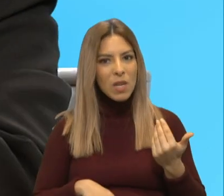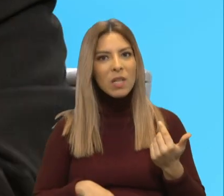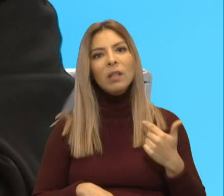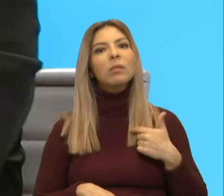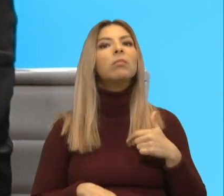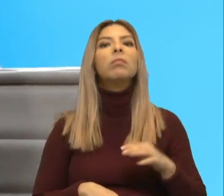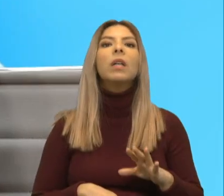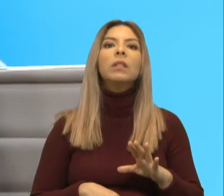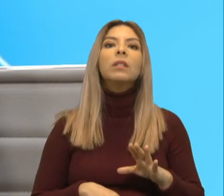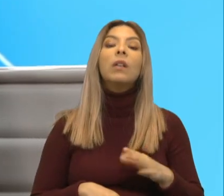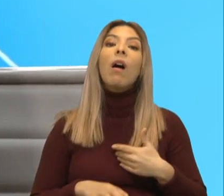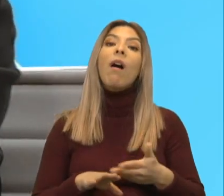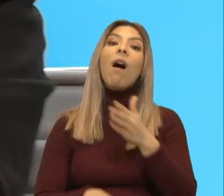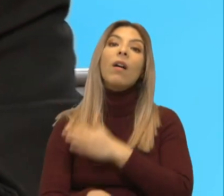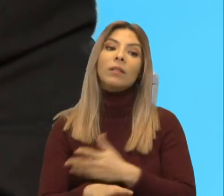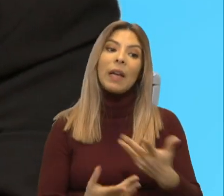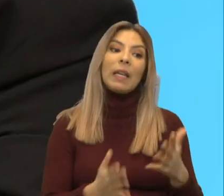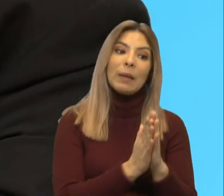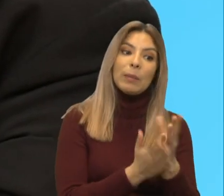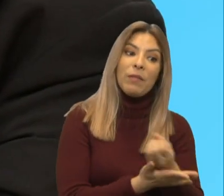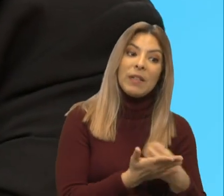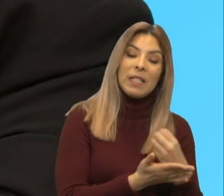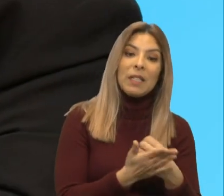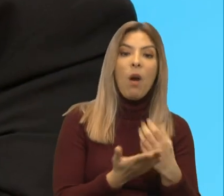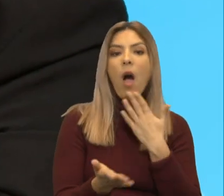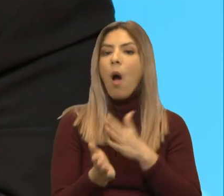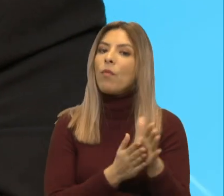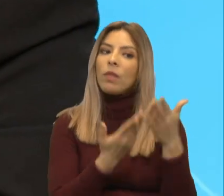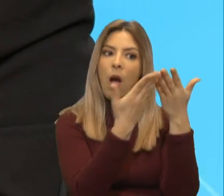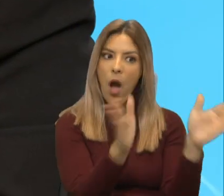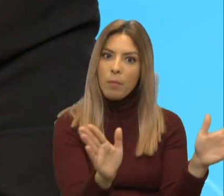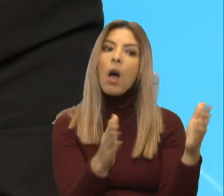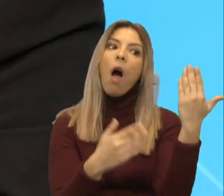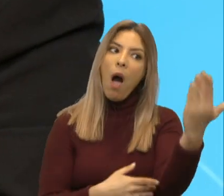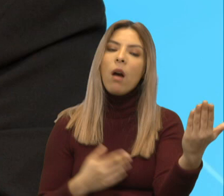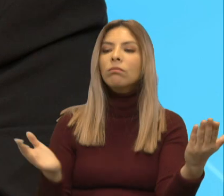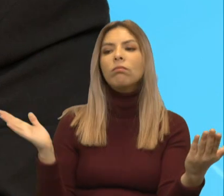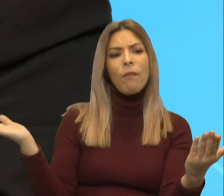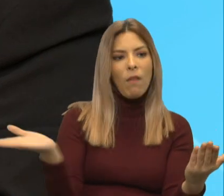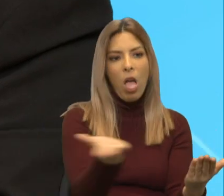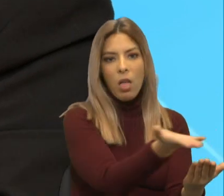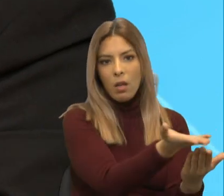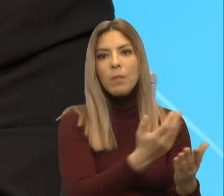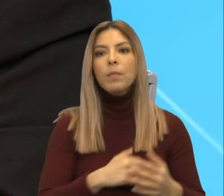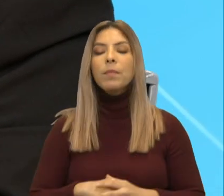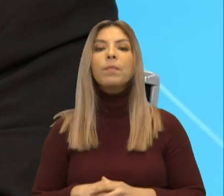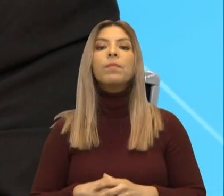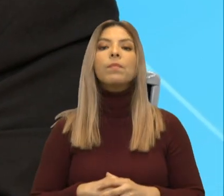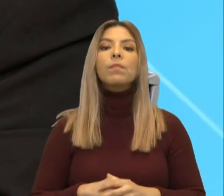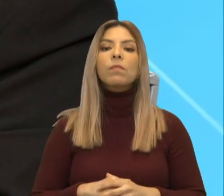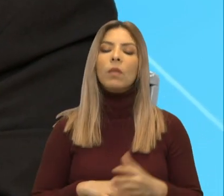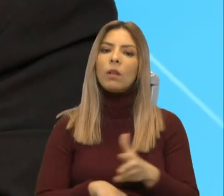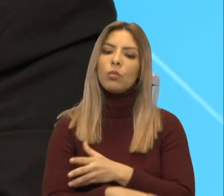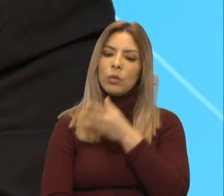temos seminários. Os seminários aqui, infelizmente, estão vazios, então há portas abertas para acolher. E como eu dizia, agora com a